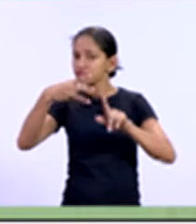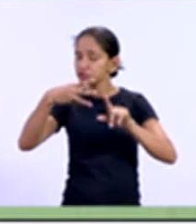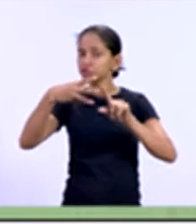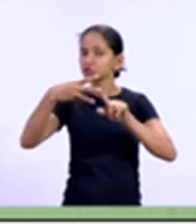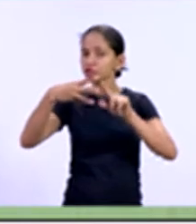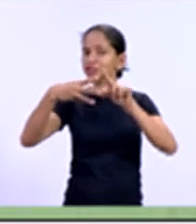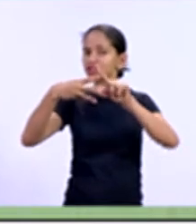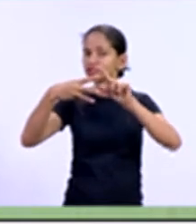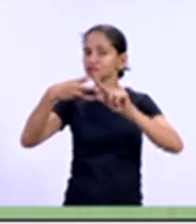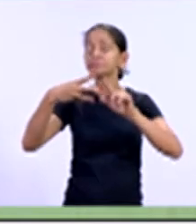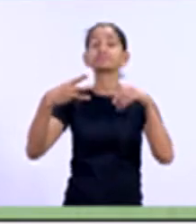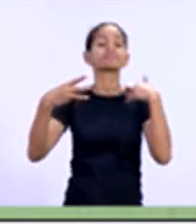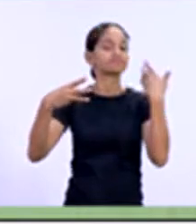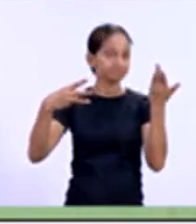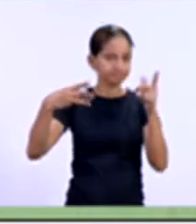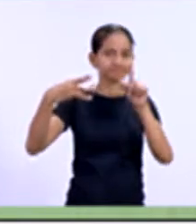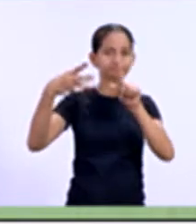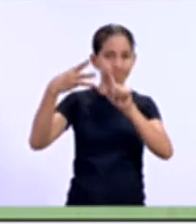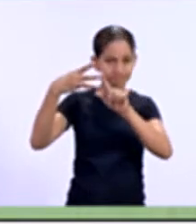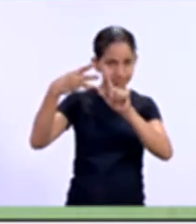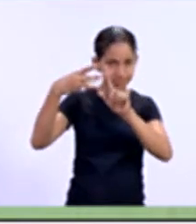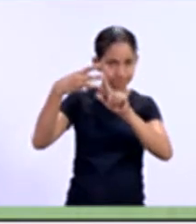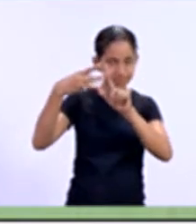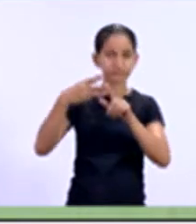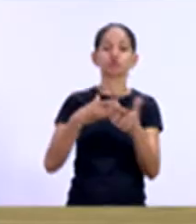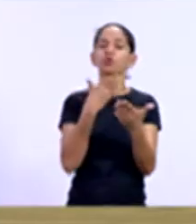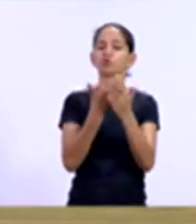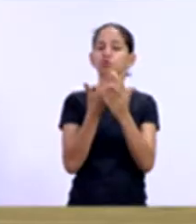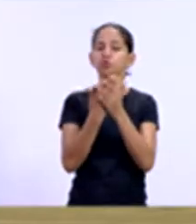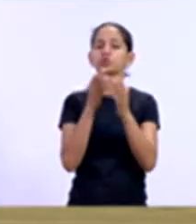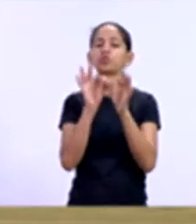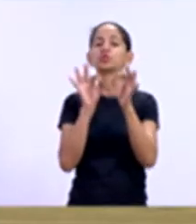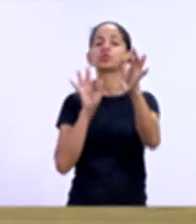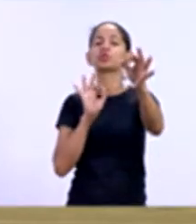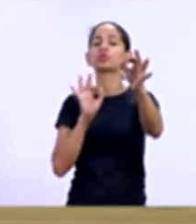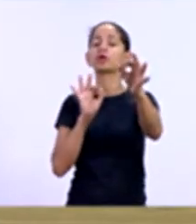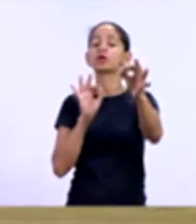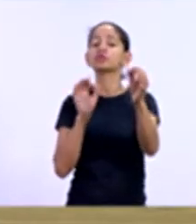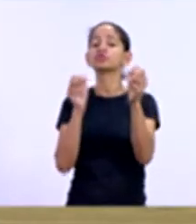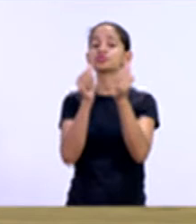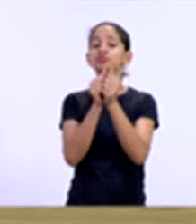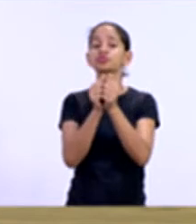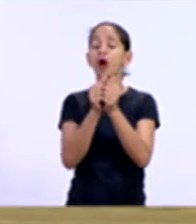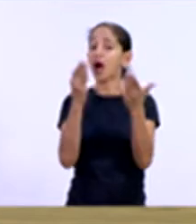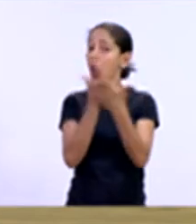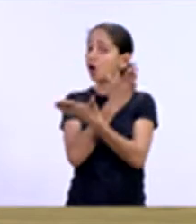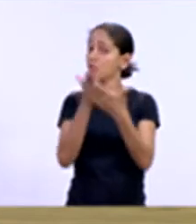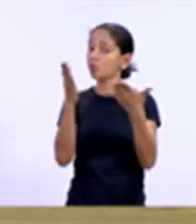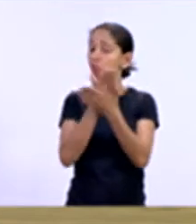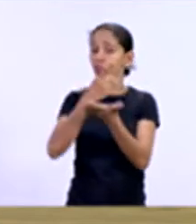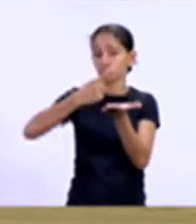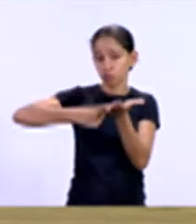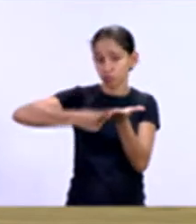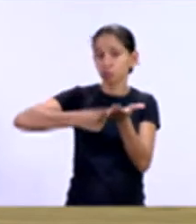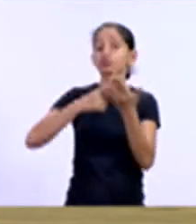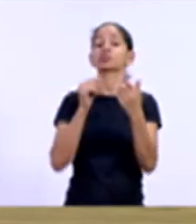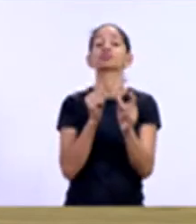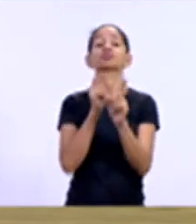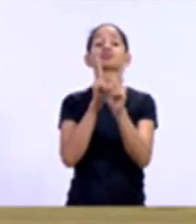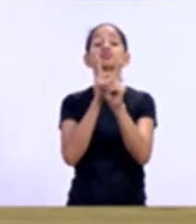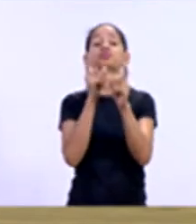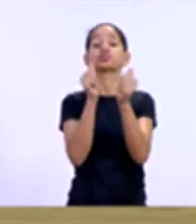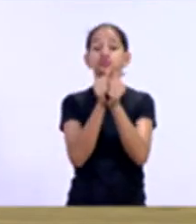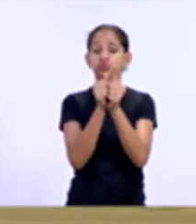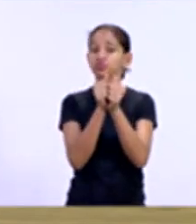no semipresencial, ó, eu vou ter estudo à distância e combina com momentos presenciais. O e-learning eu vou fazer